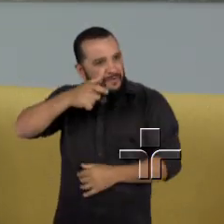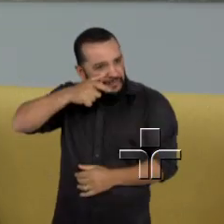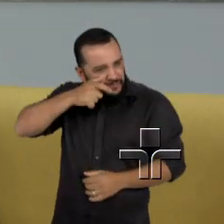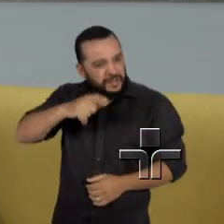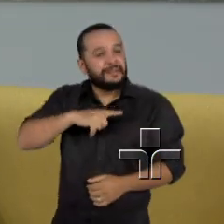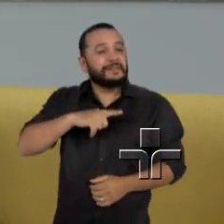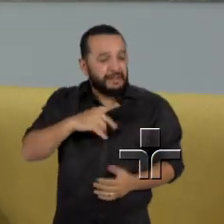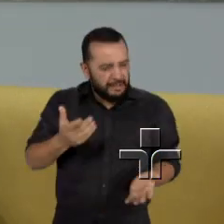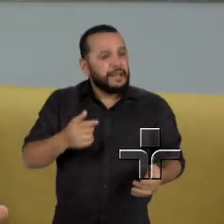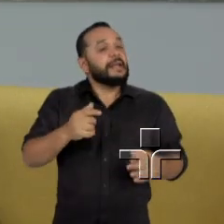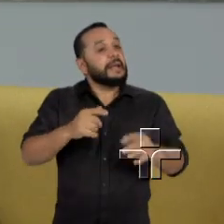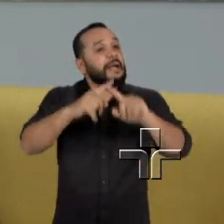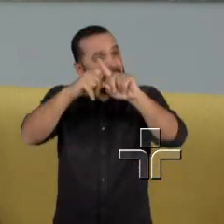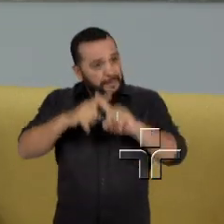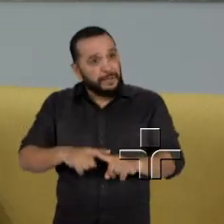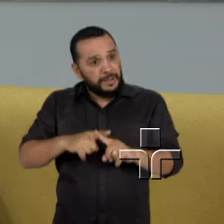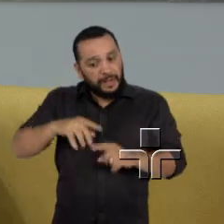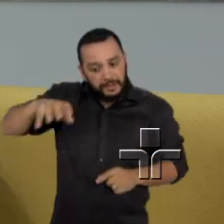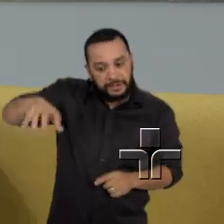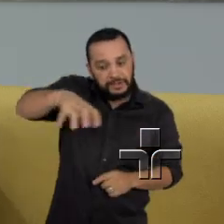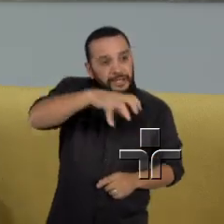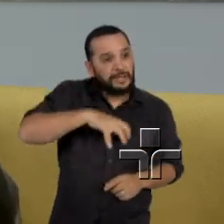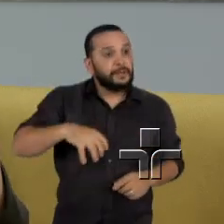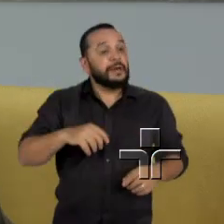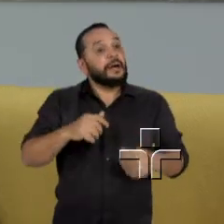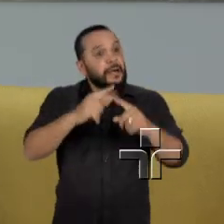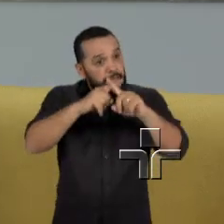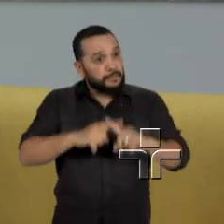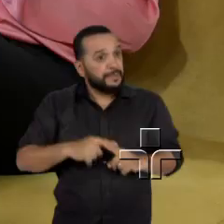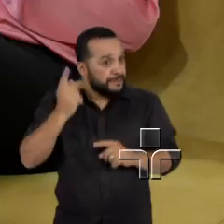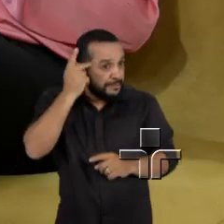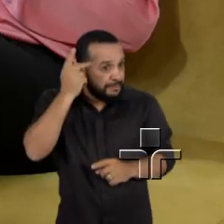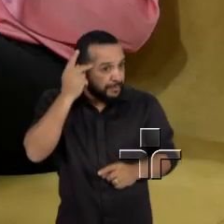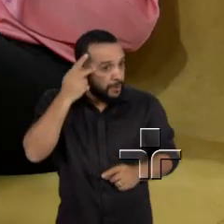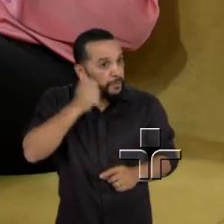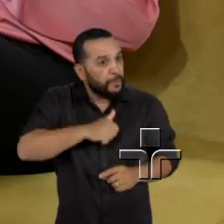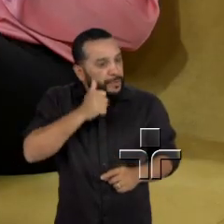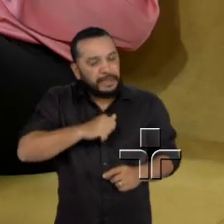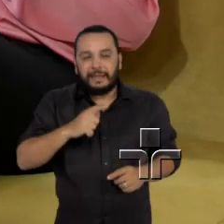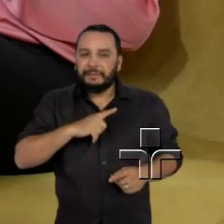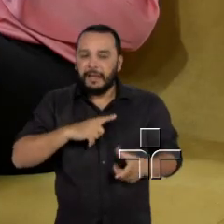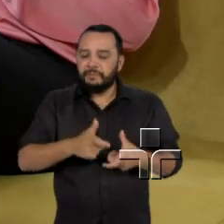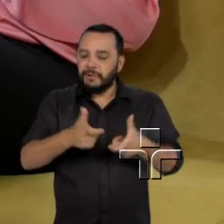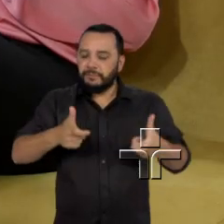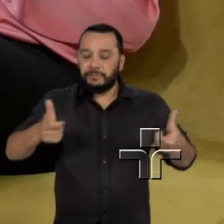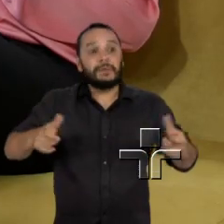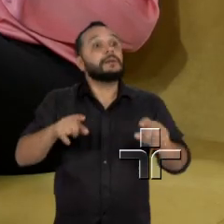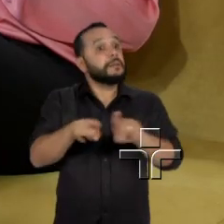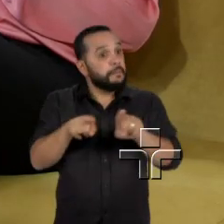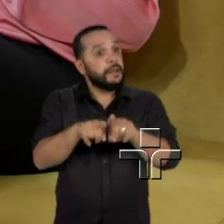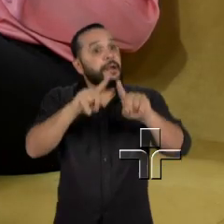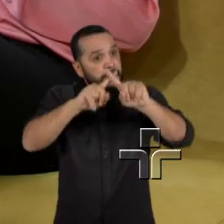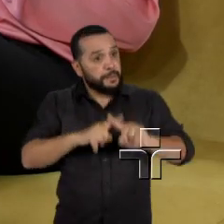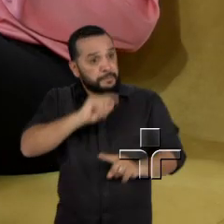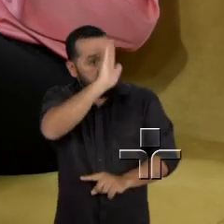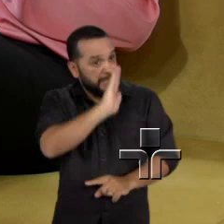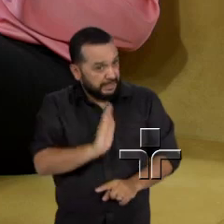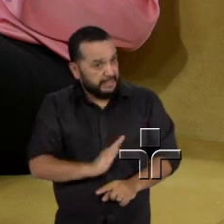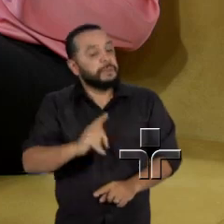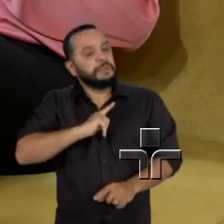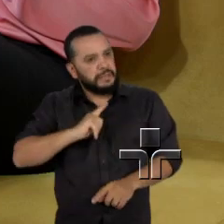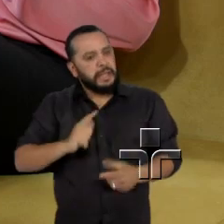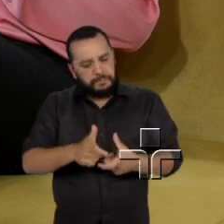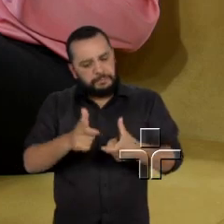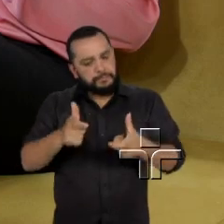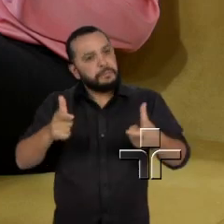ficando gigantescos, o nosso paulista feminino está cada vez maior, então nosso brasileiro feminino também, os grandes clubes